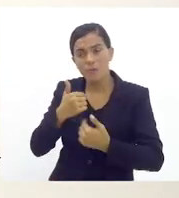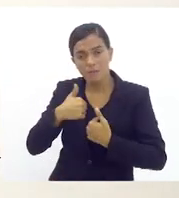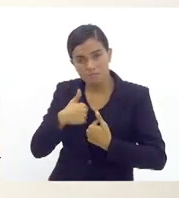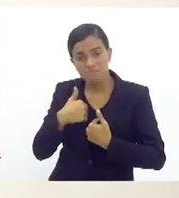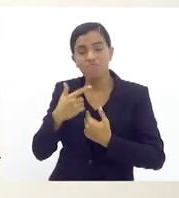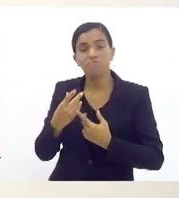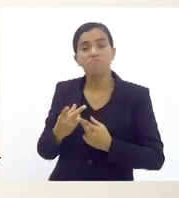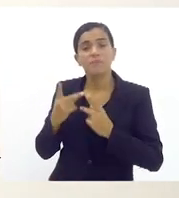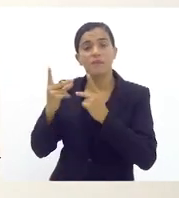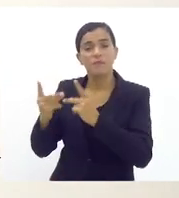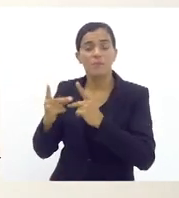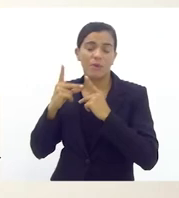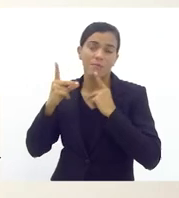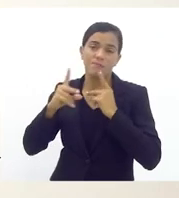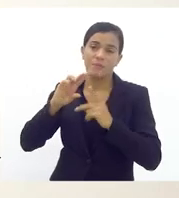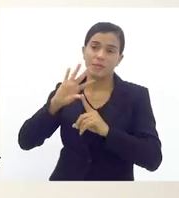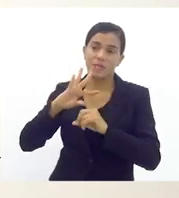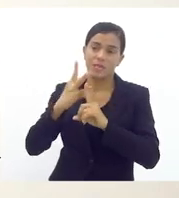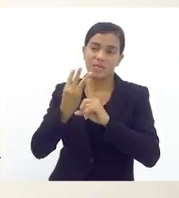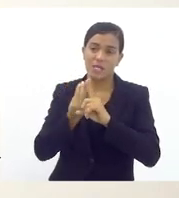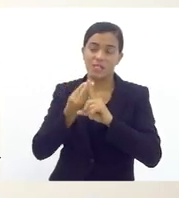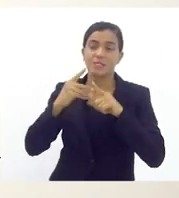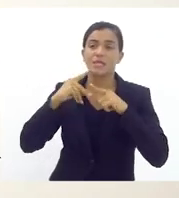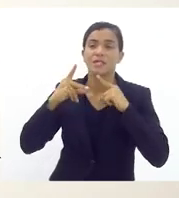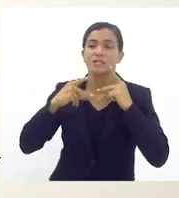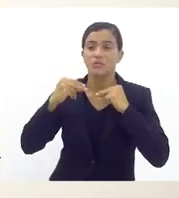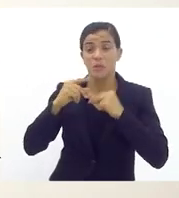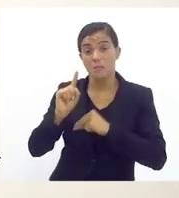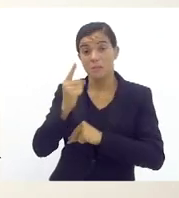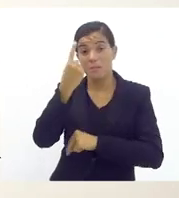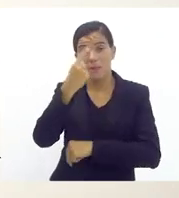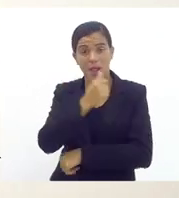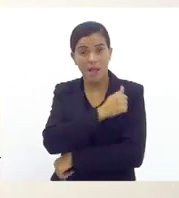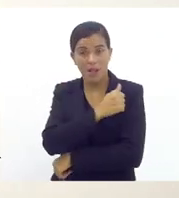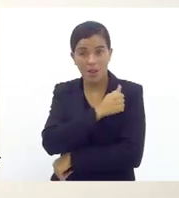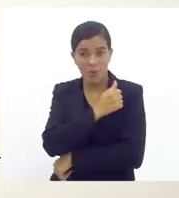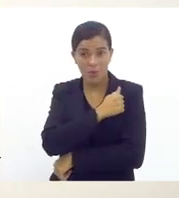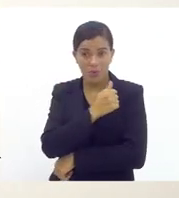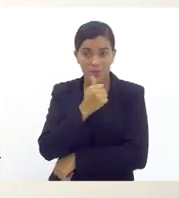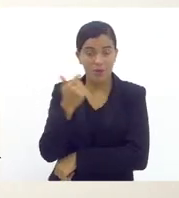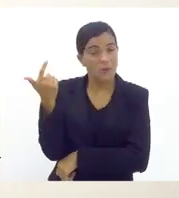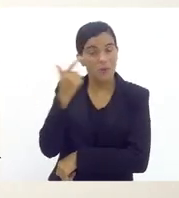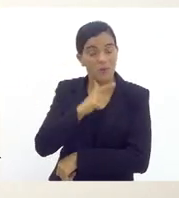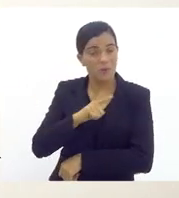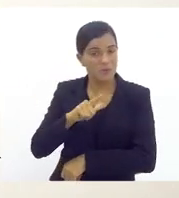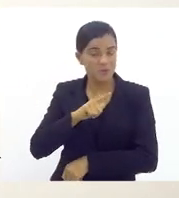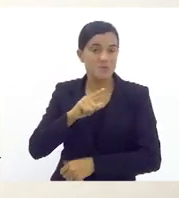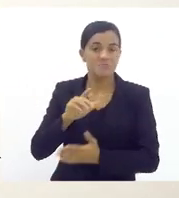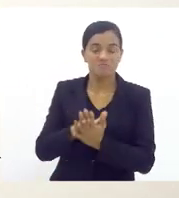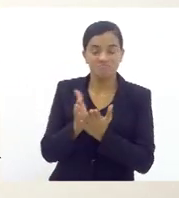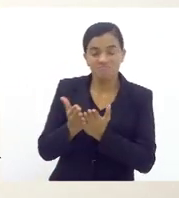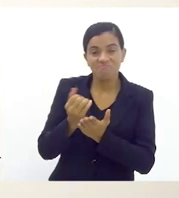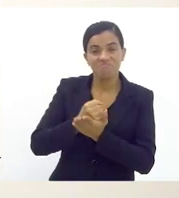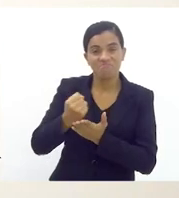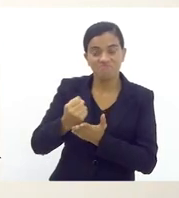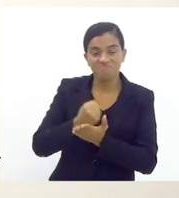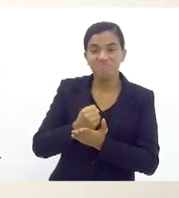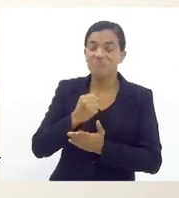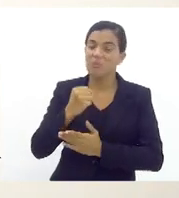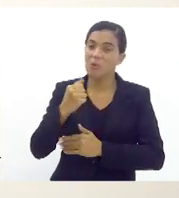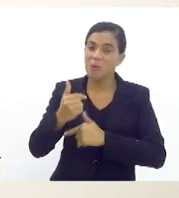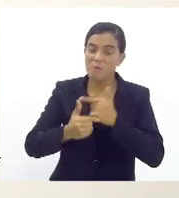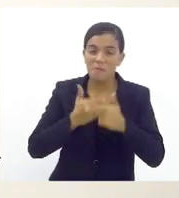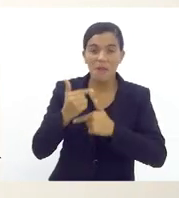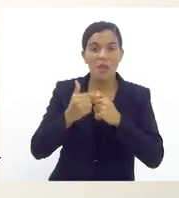Transgarçone. E eu fui a primeira aluna da Transgarçone a obter uma carteira assinada, um primeiro emprego